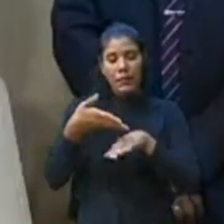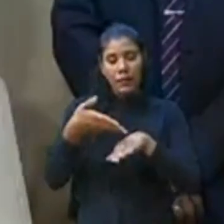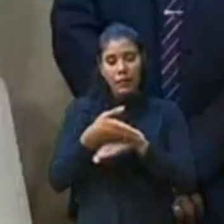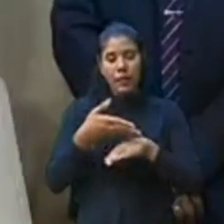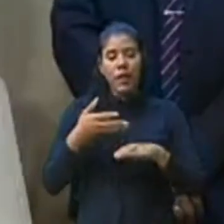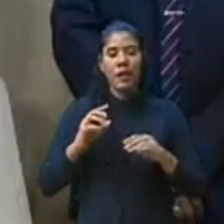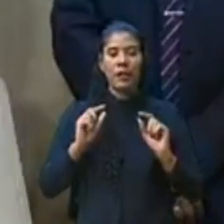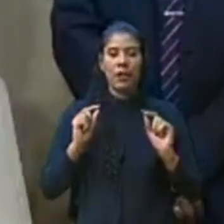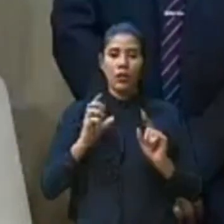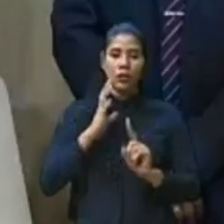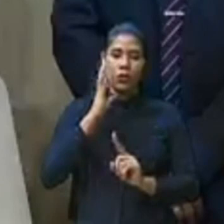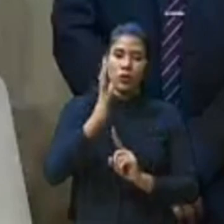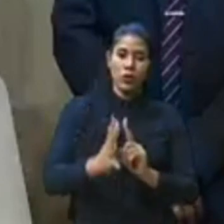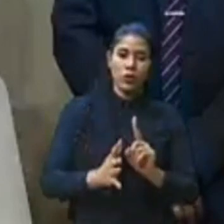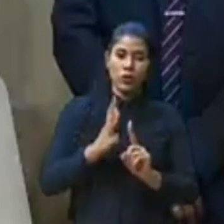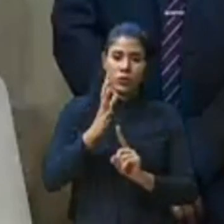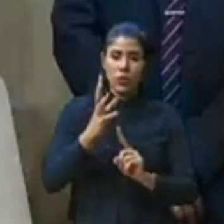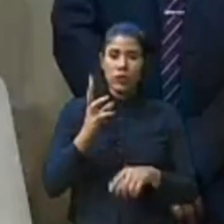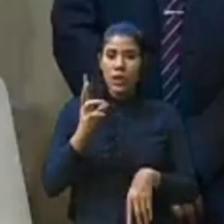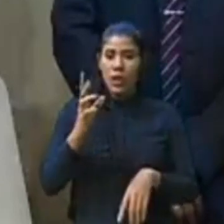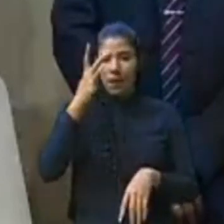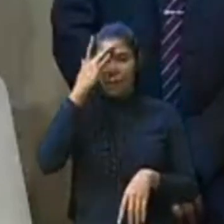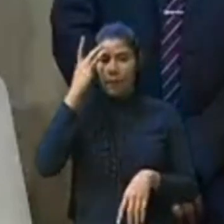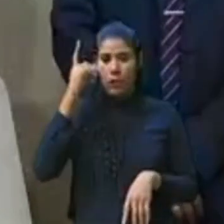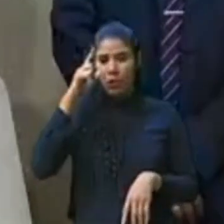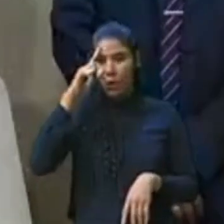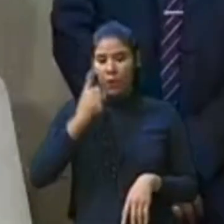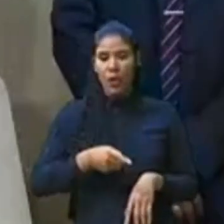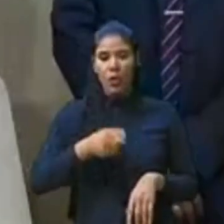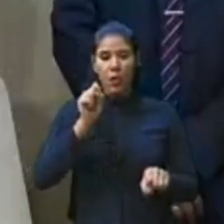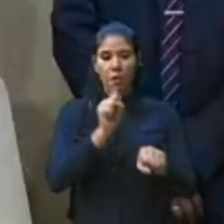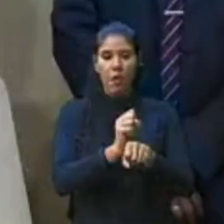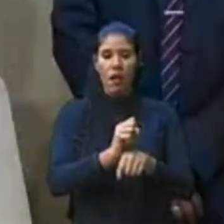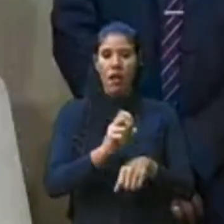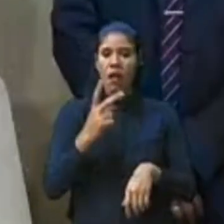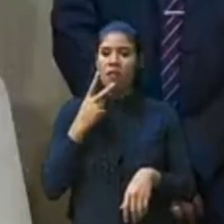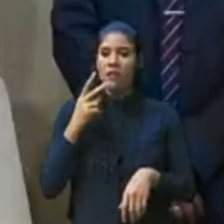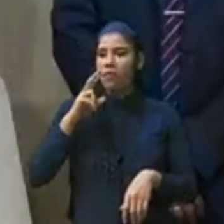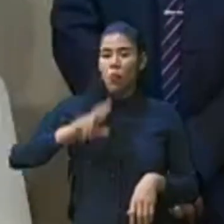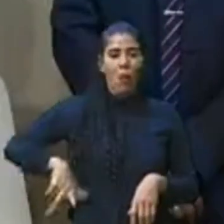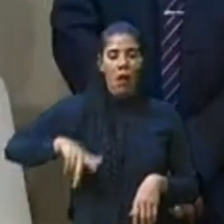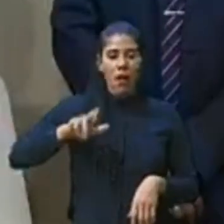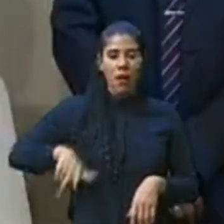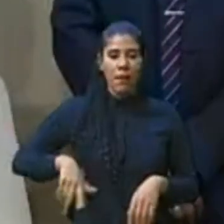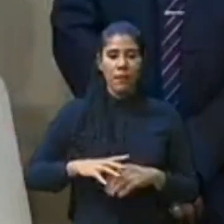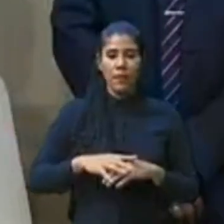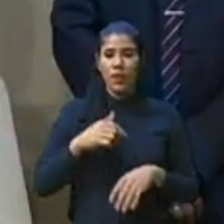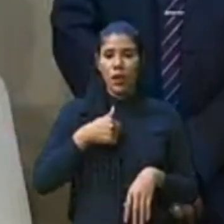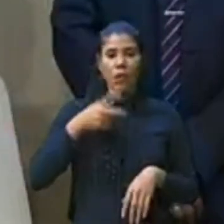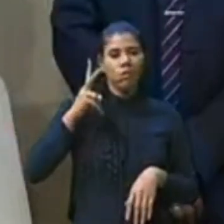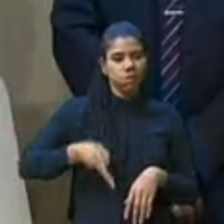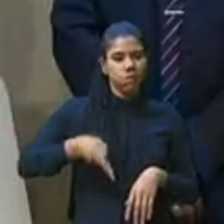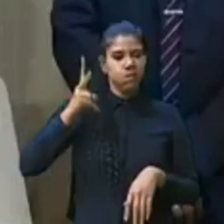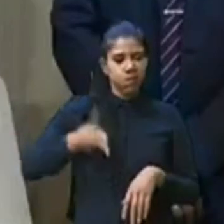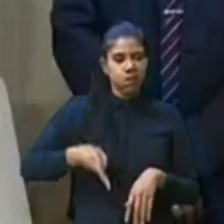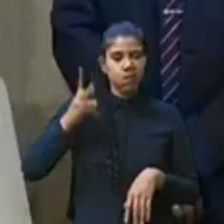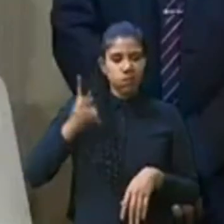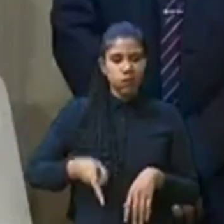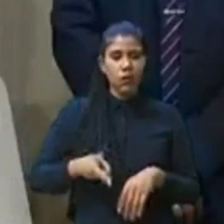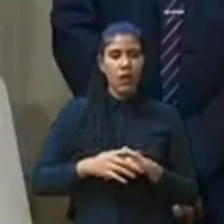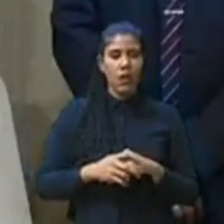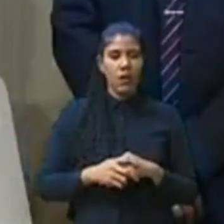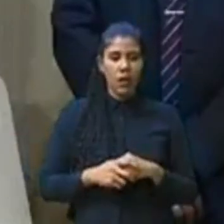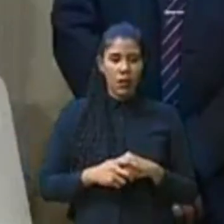exatamente de um discurso que mandaram eu parar. Não é isso, não. E eu insisti exatamente nas audiências públicas que